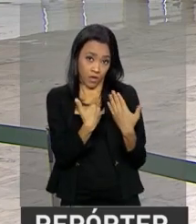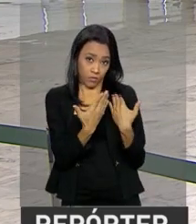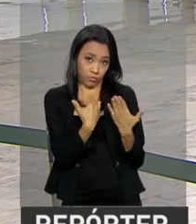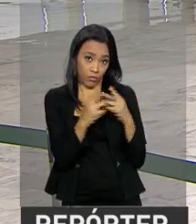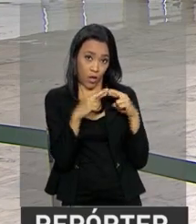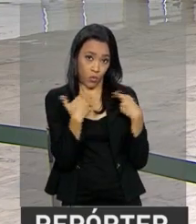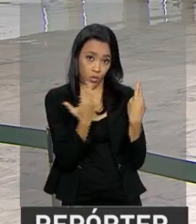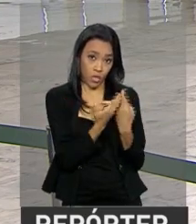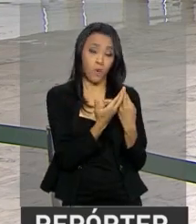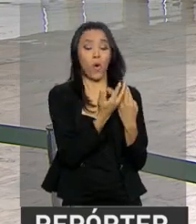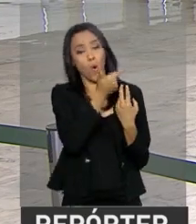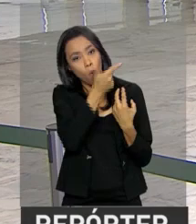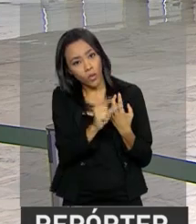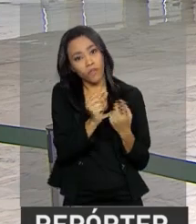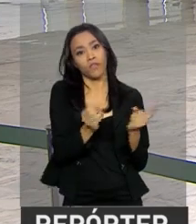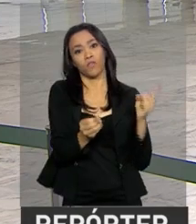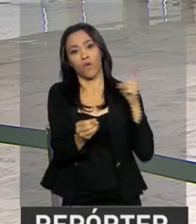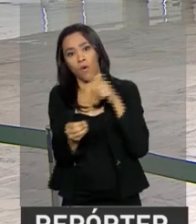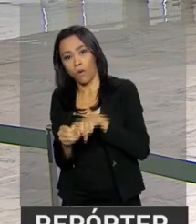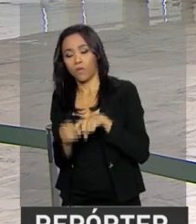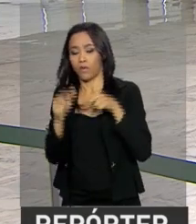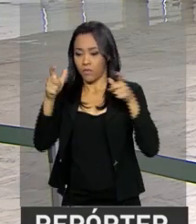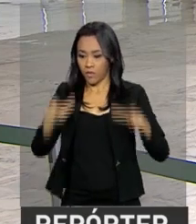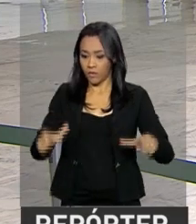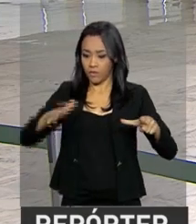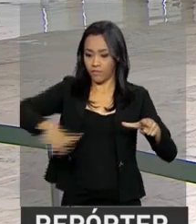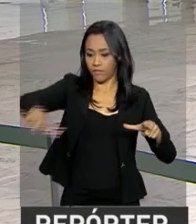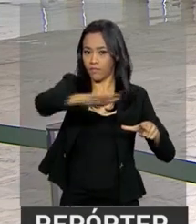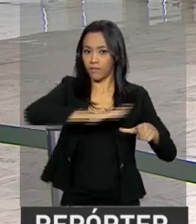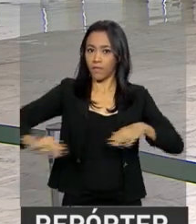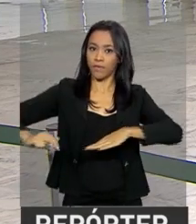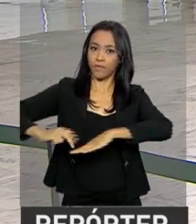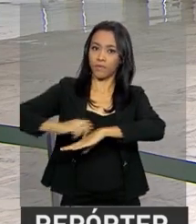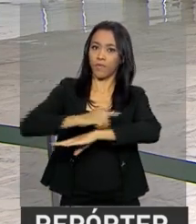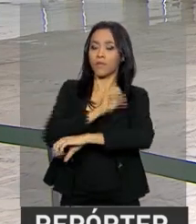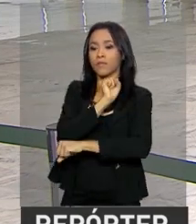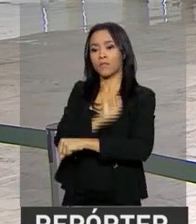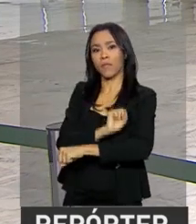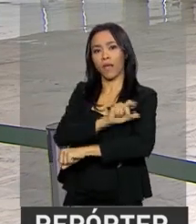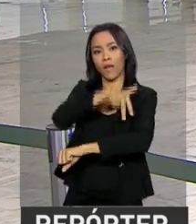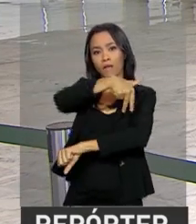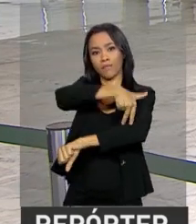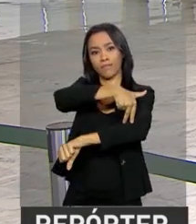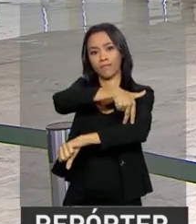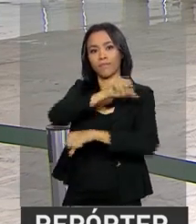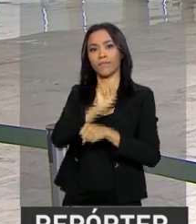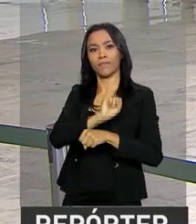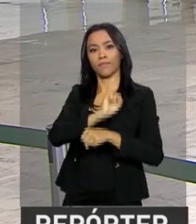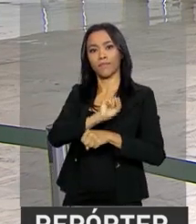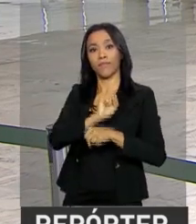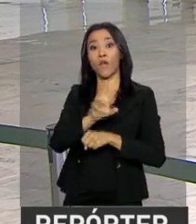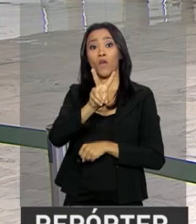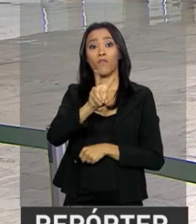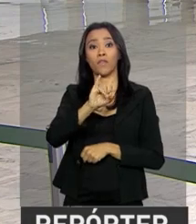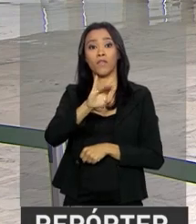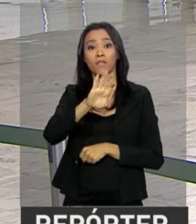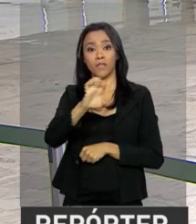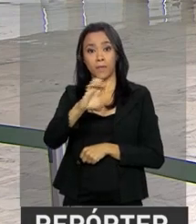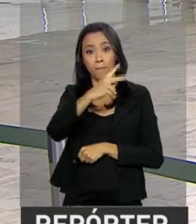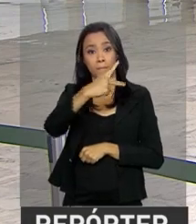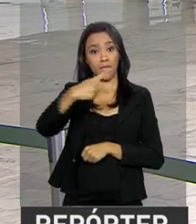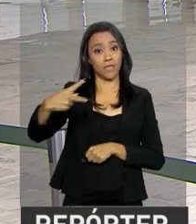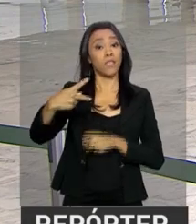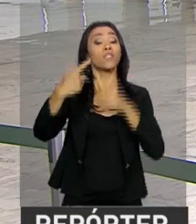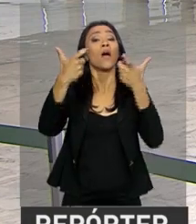desce de novo aqui pra rampa do Palácio do Planalto para aguardar então a chegada do vice-presidente de